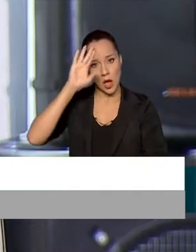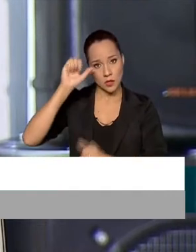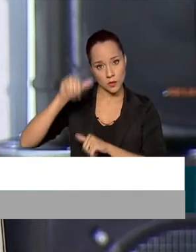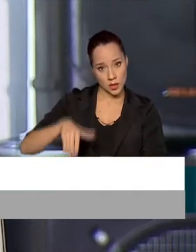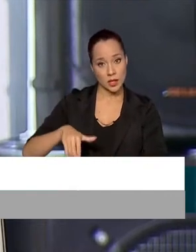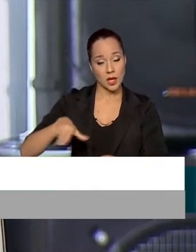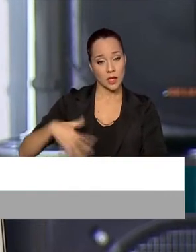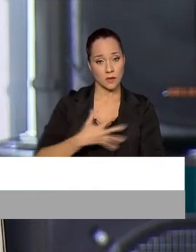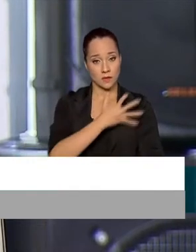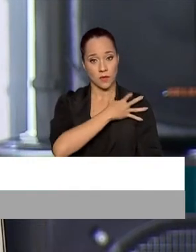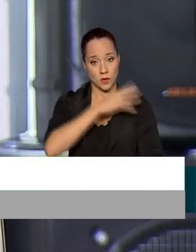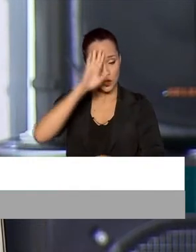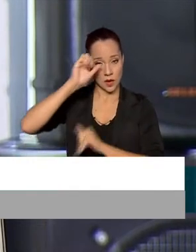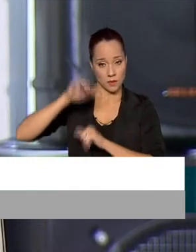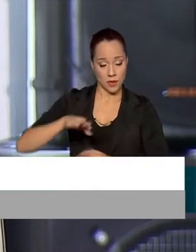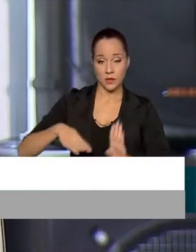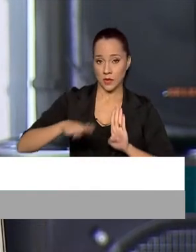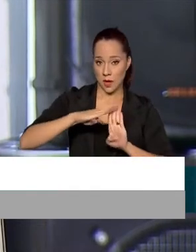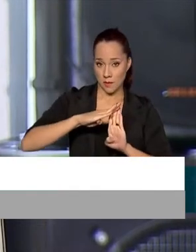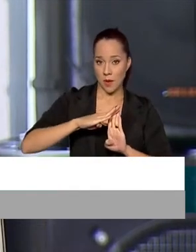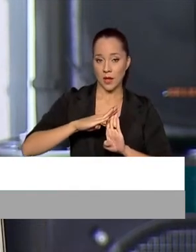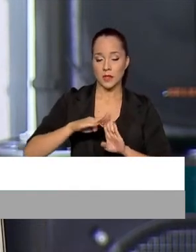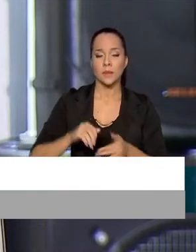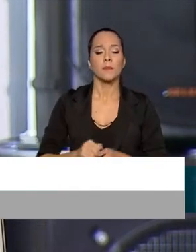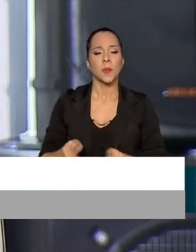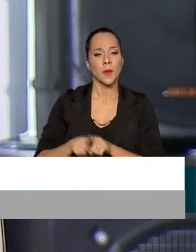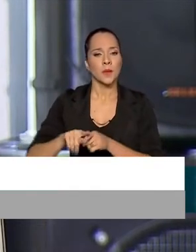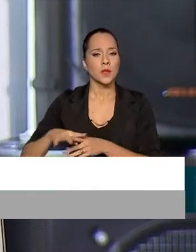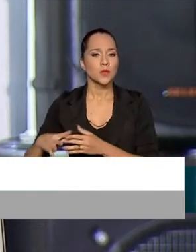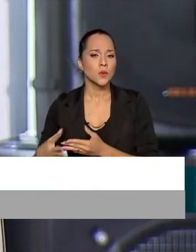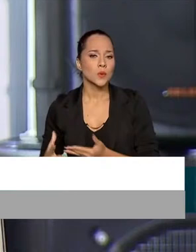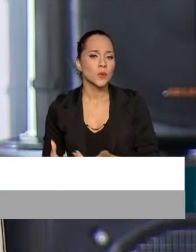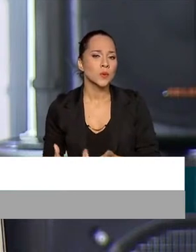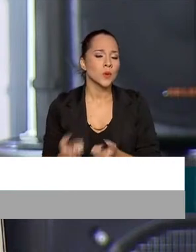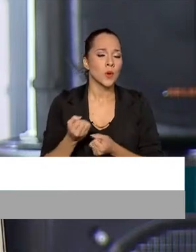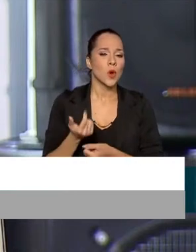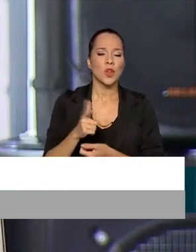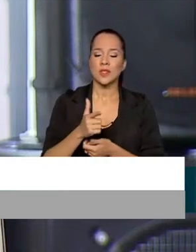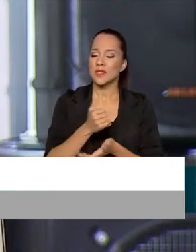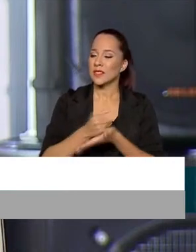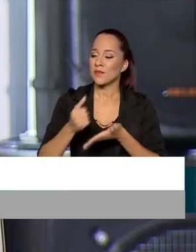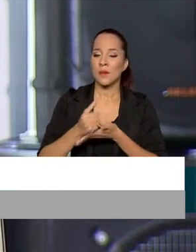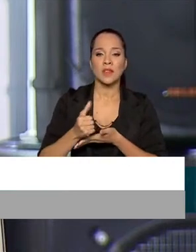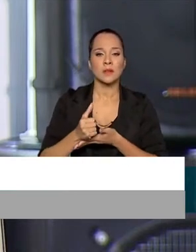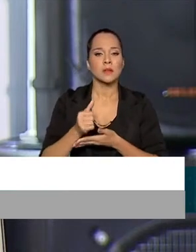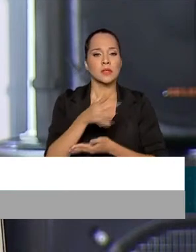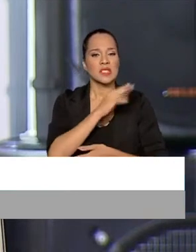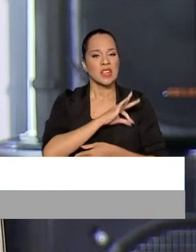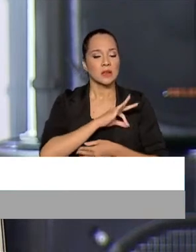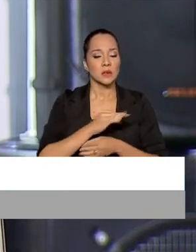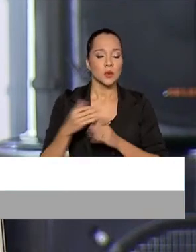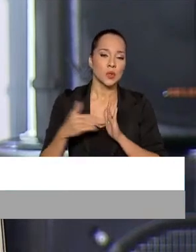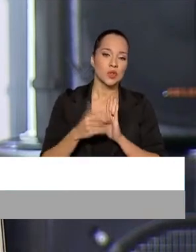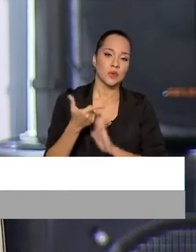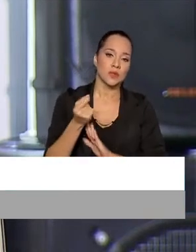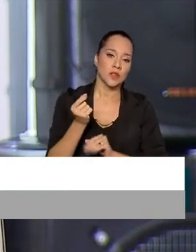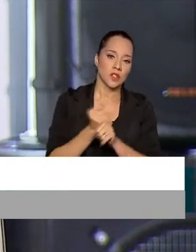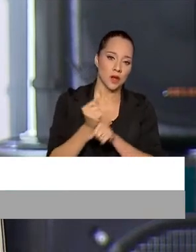Forças Armadas e seus dependentes, além de recuperar uma série de perdas salariais dos últimos 20